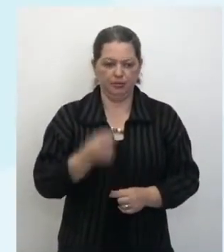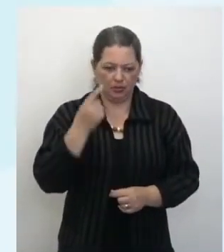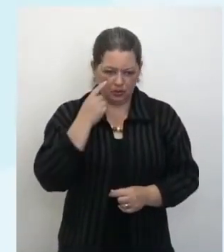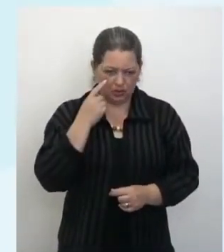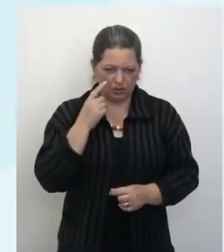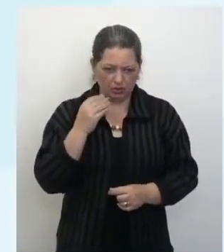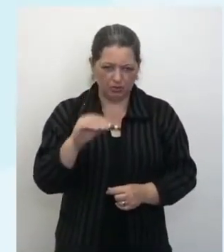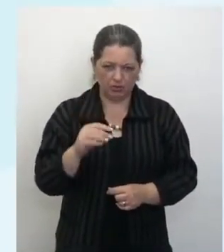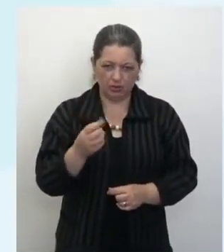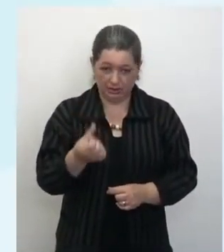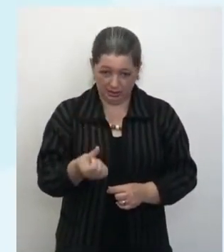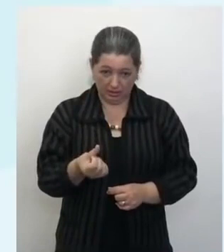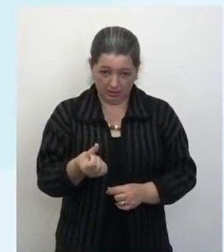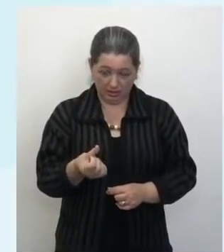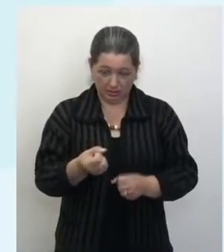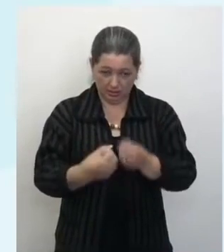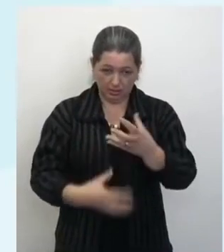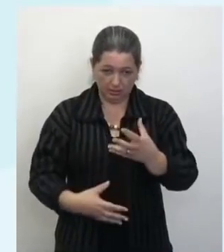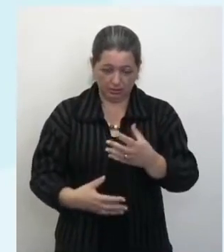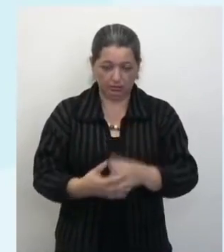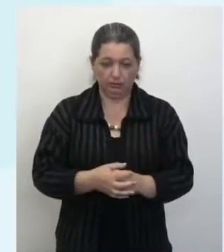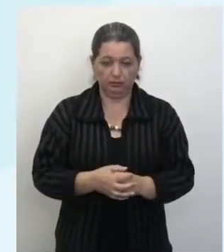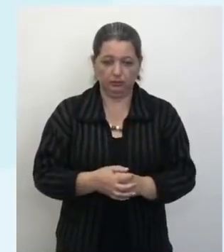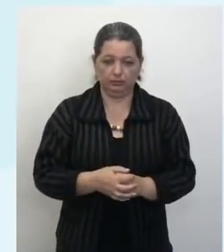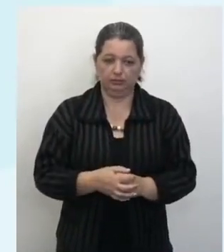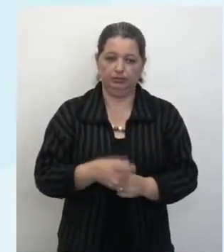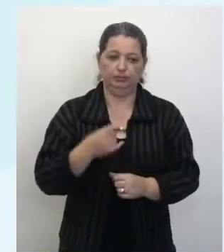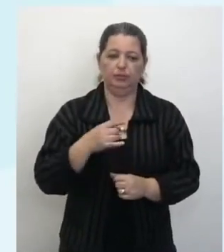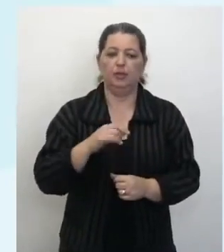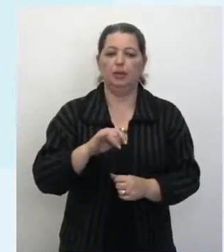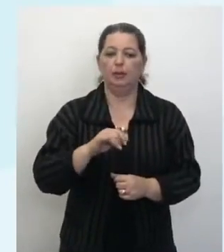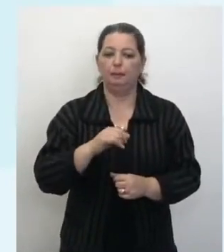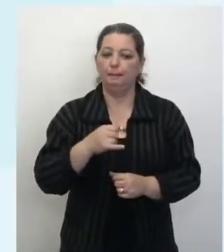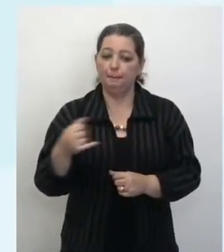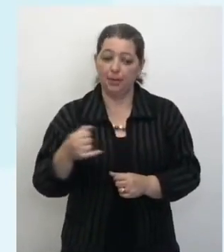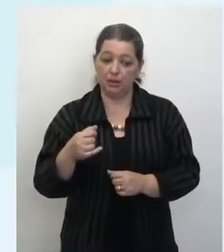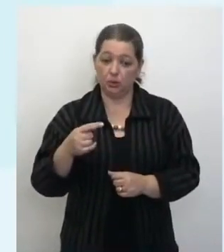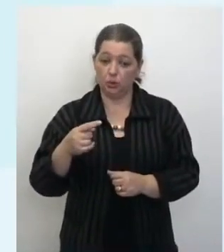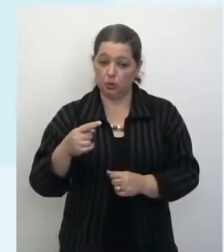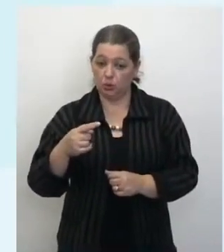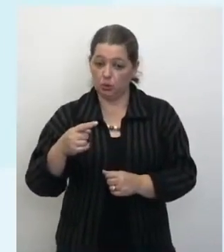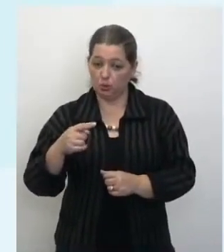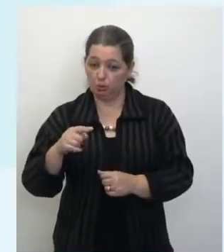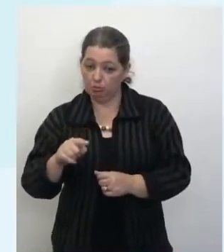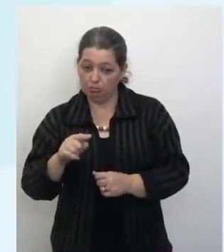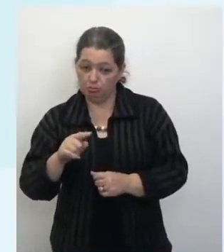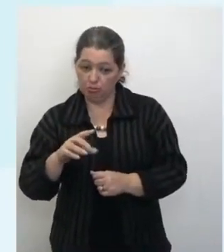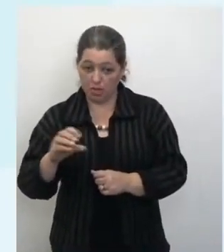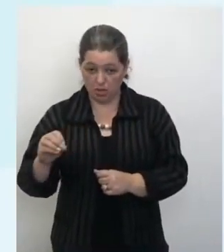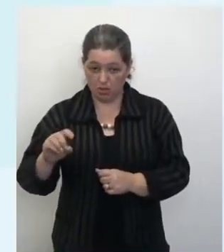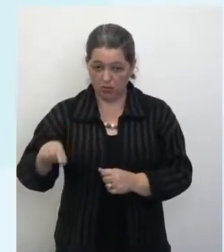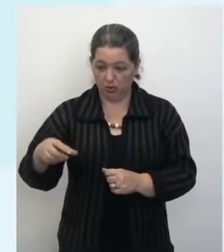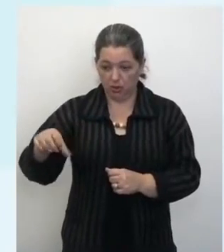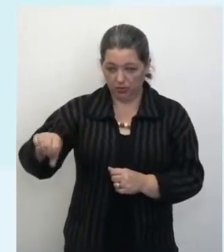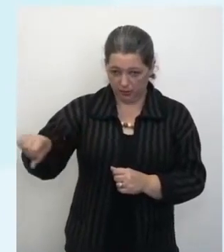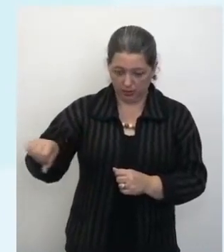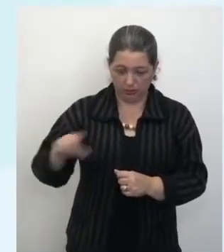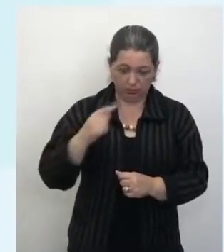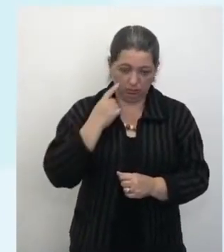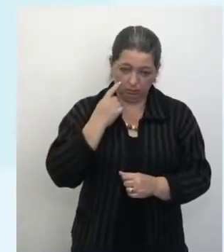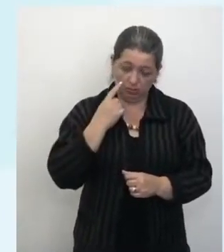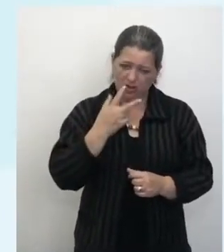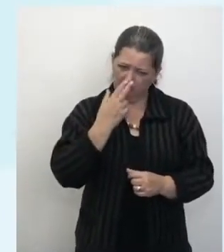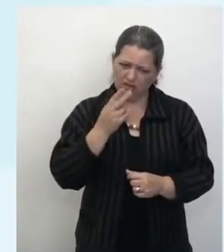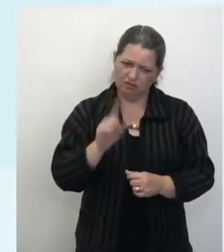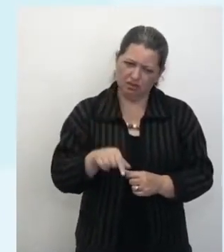6? Não, eu acho que esse número menos 1.000,99 foi o que confundiu, professora Roberta. Ah, eu também estou achando que é esse,